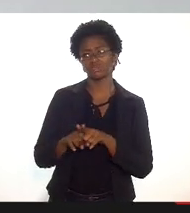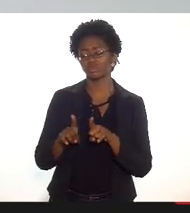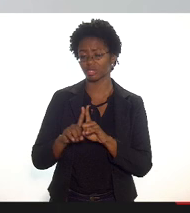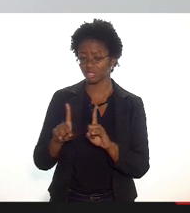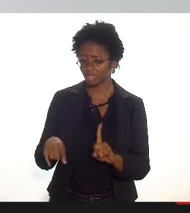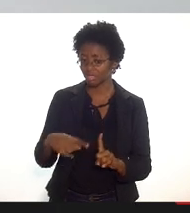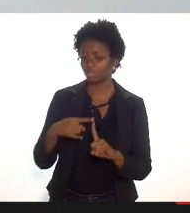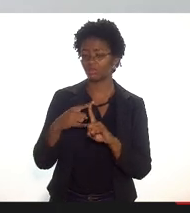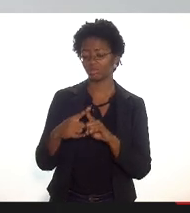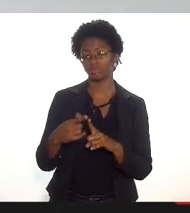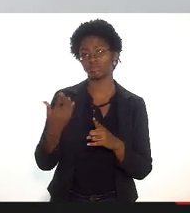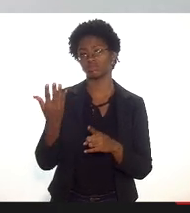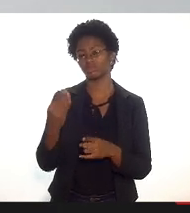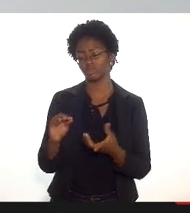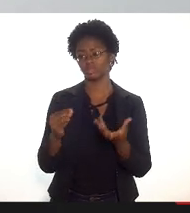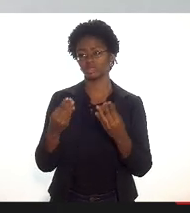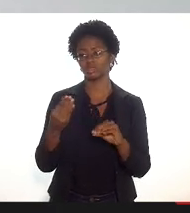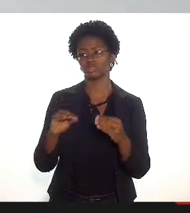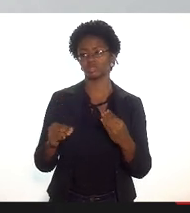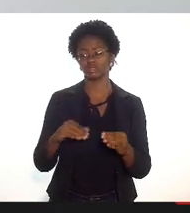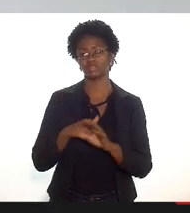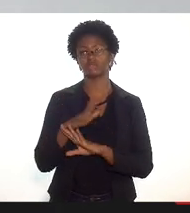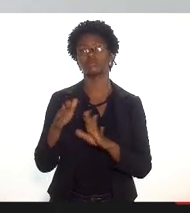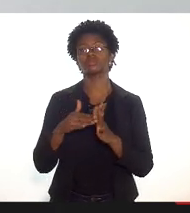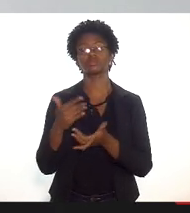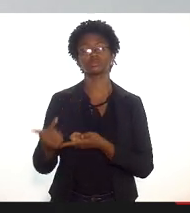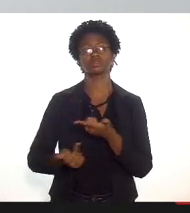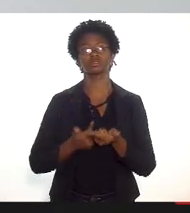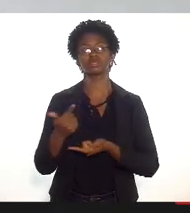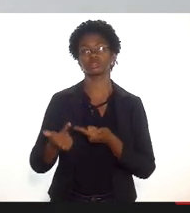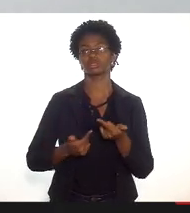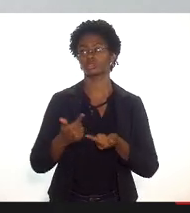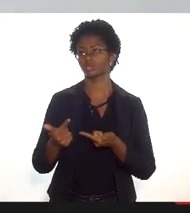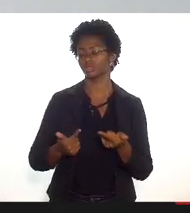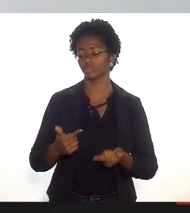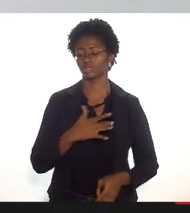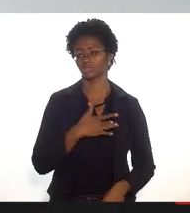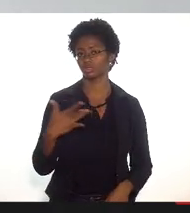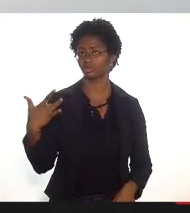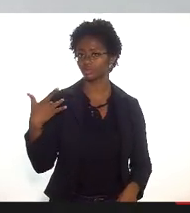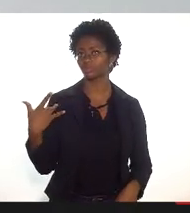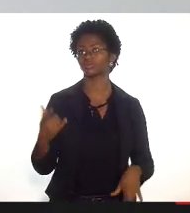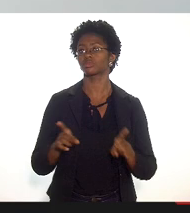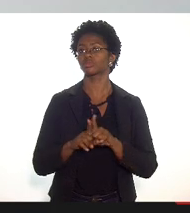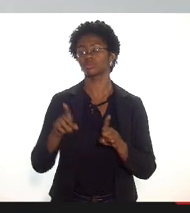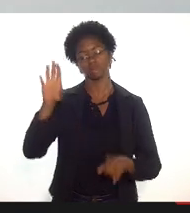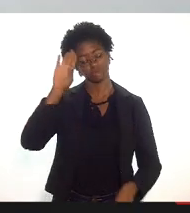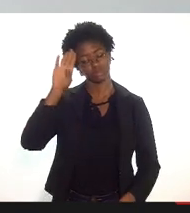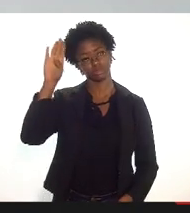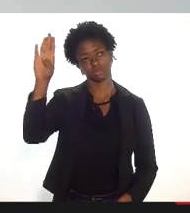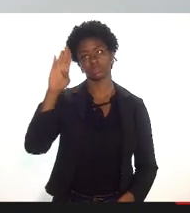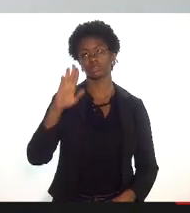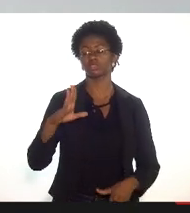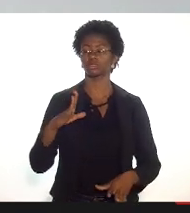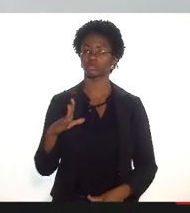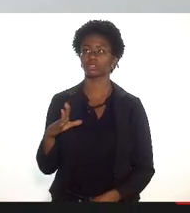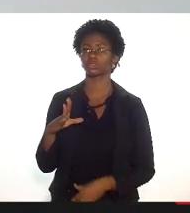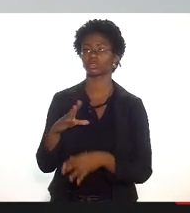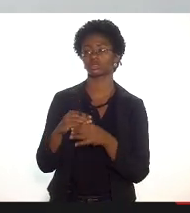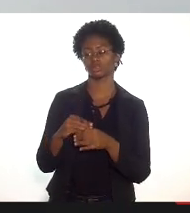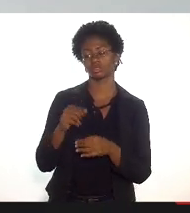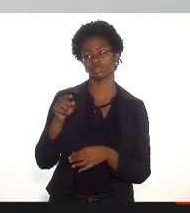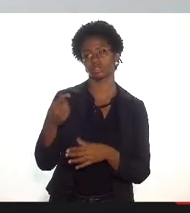uma precarização de todo o serviço de saúde enquanto meio estável psicossocial e, principalmente, corroborando com